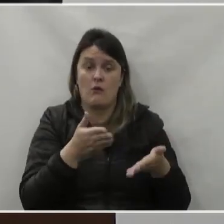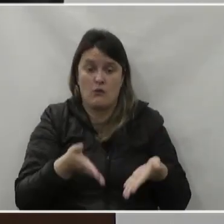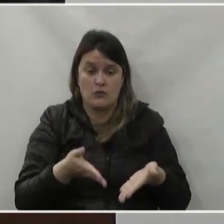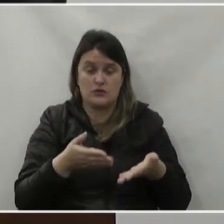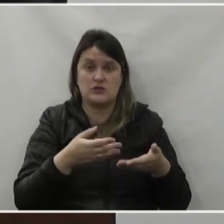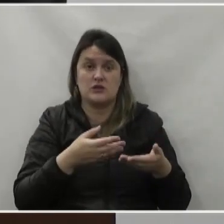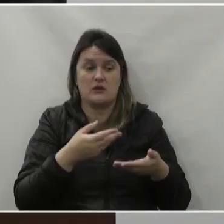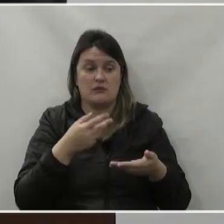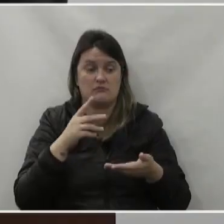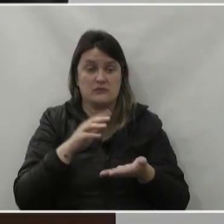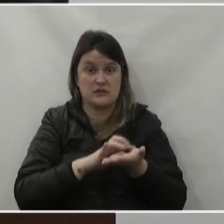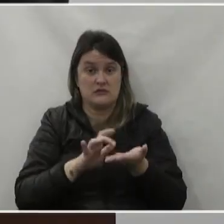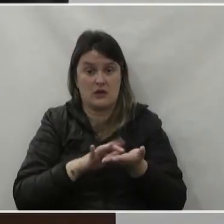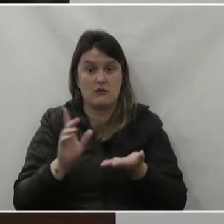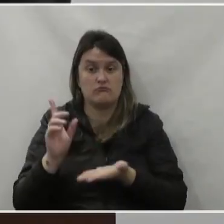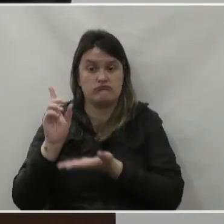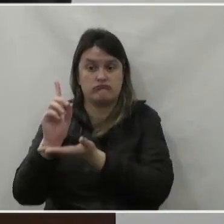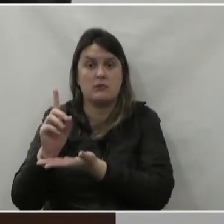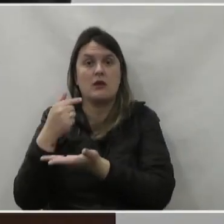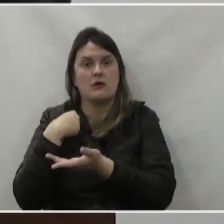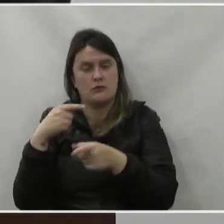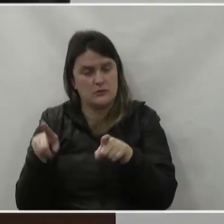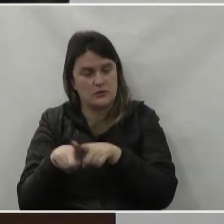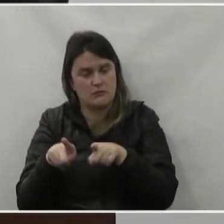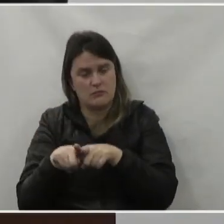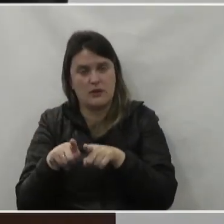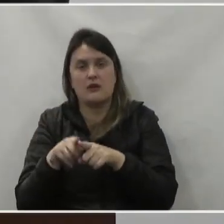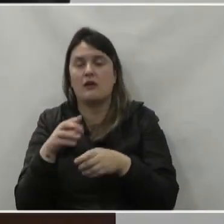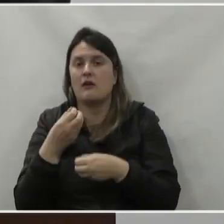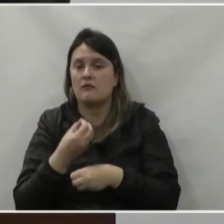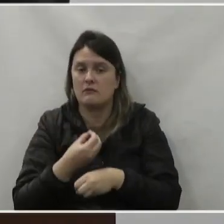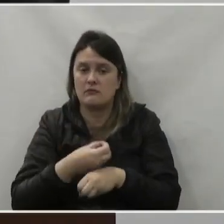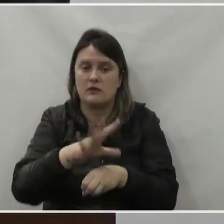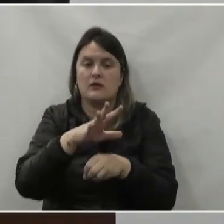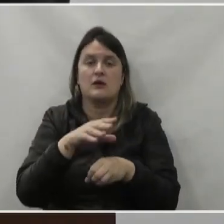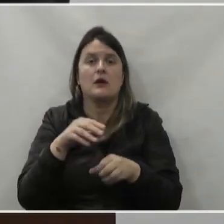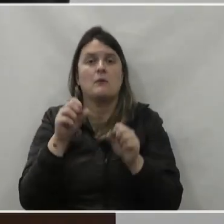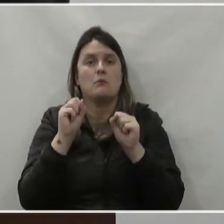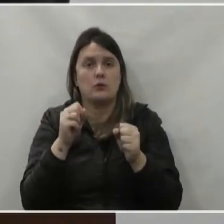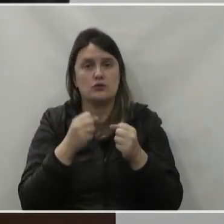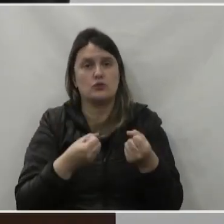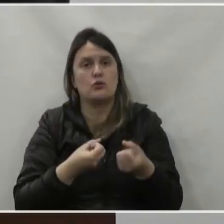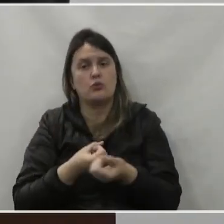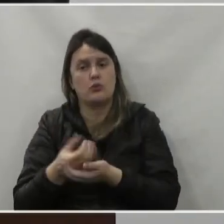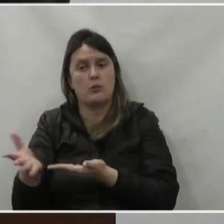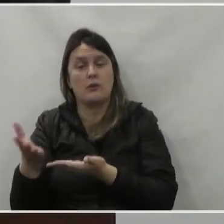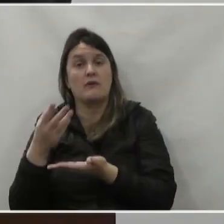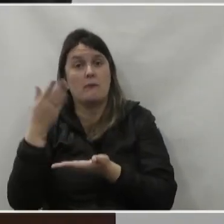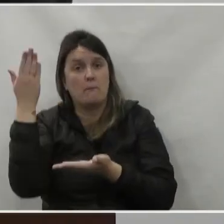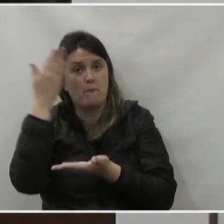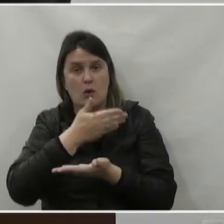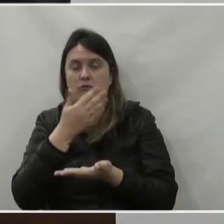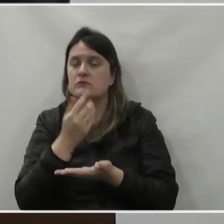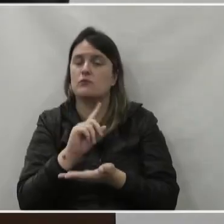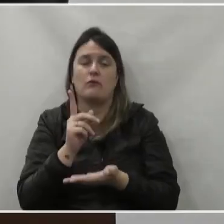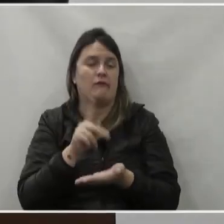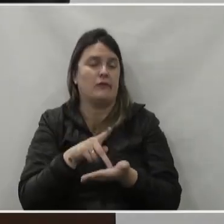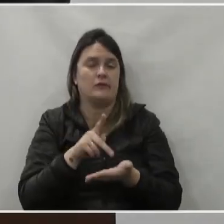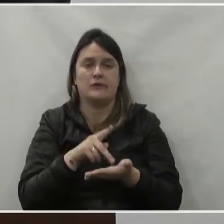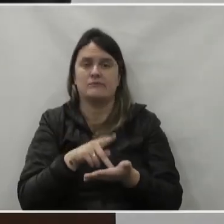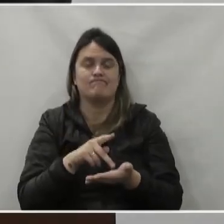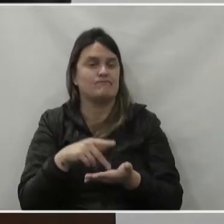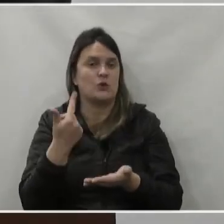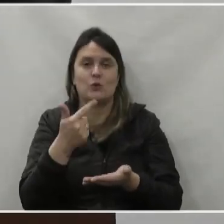e prestou todo o esclarecimento, eu venho aqui repassar, se vocês quiserem, posso compartilhar, que na prática não